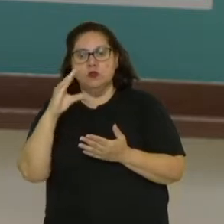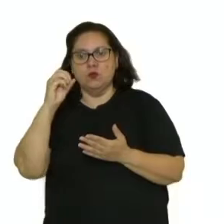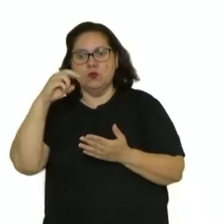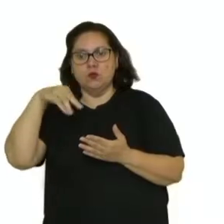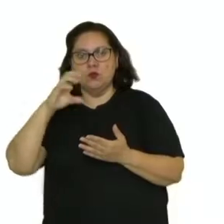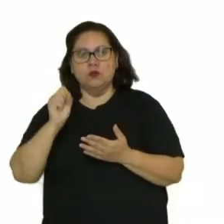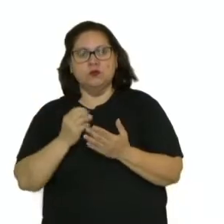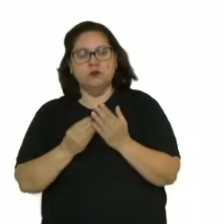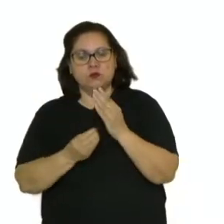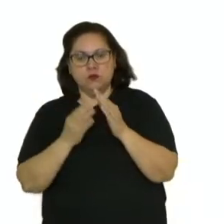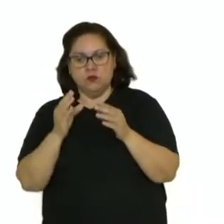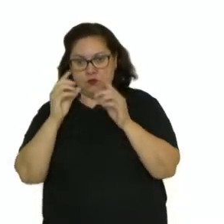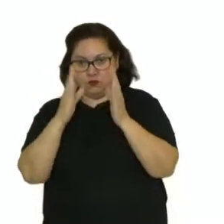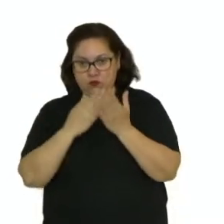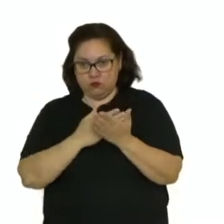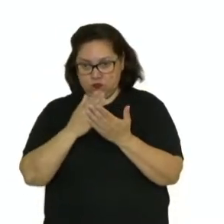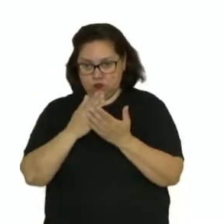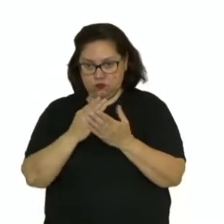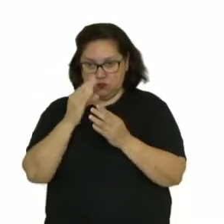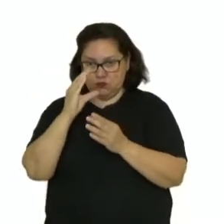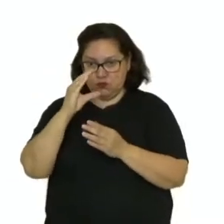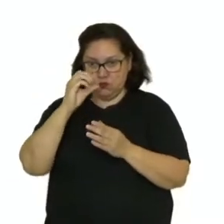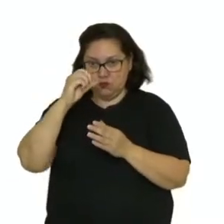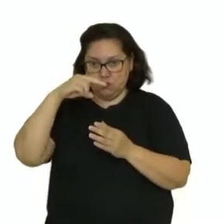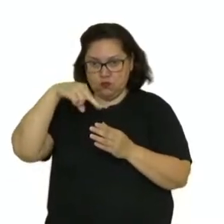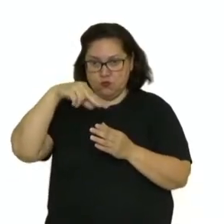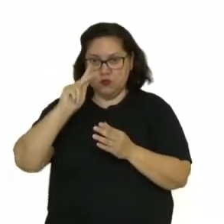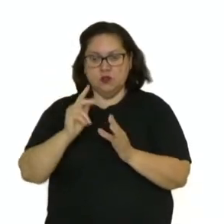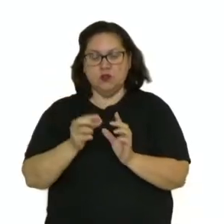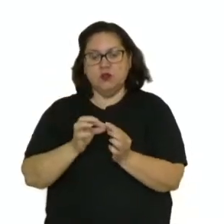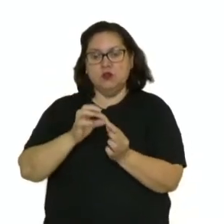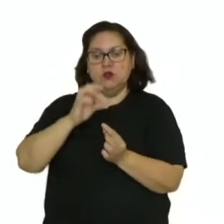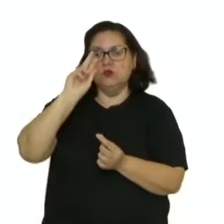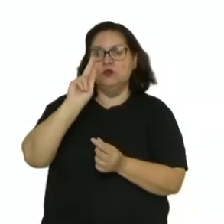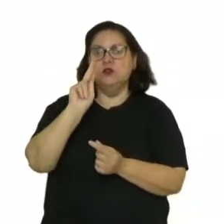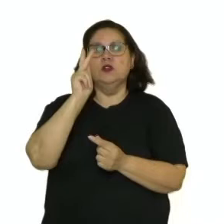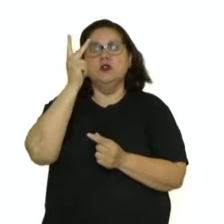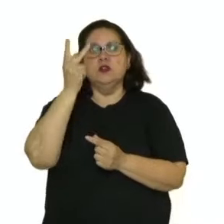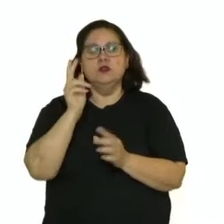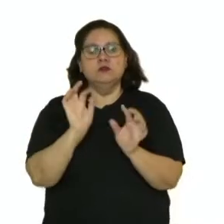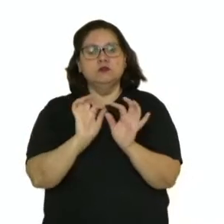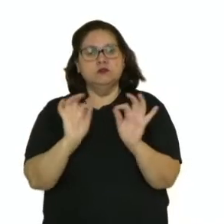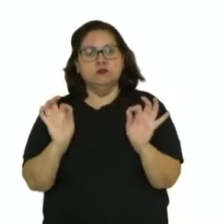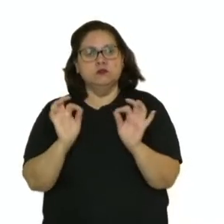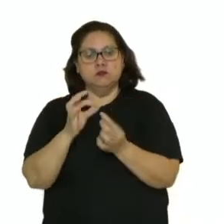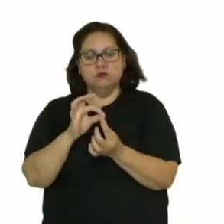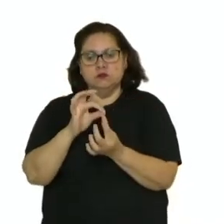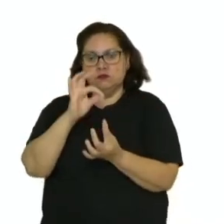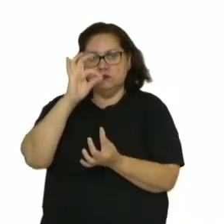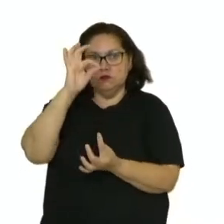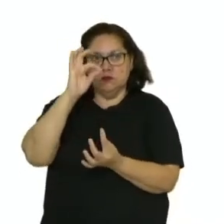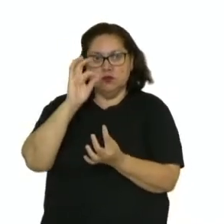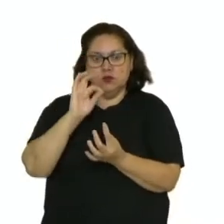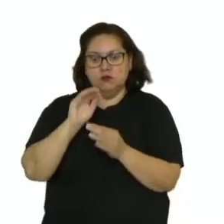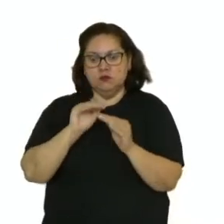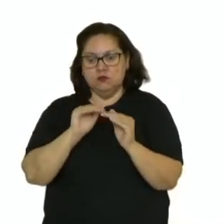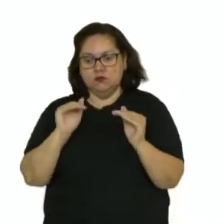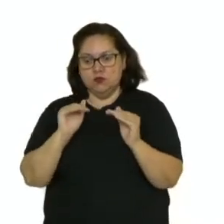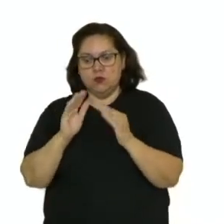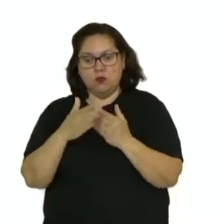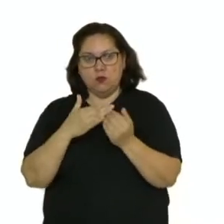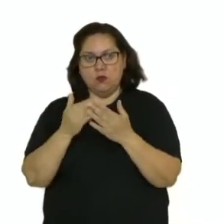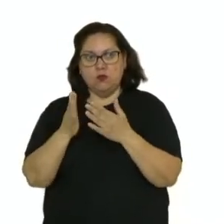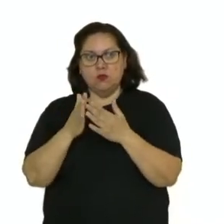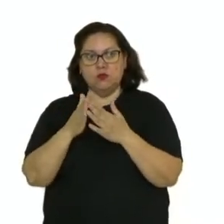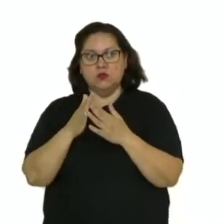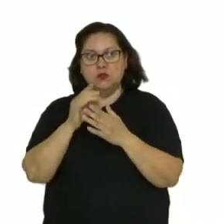Originalmente ele tem um cone de altura h, tranquilo? A uma distância do seu vértice qualquer,